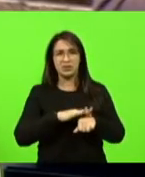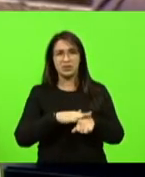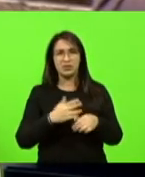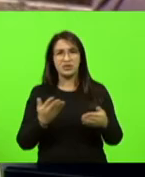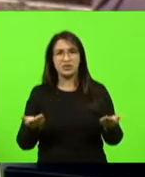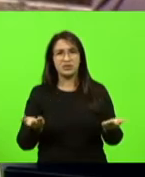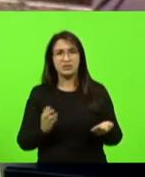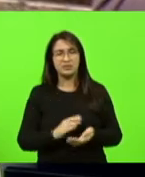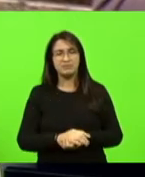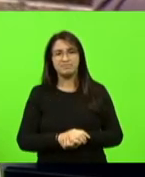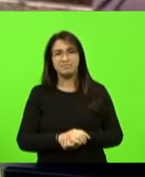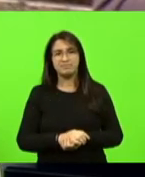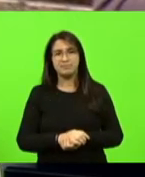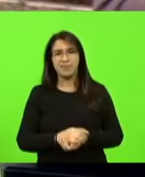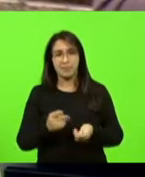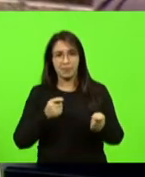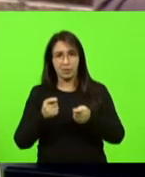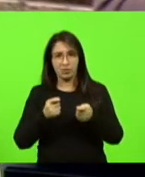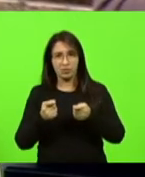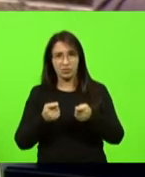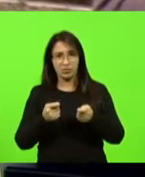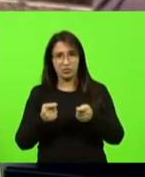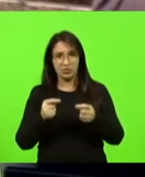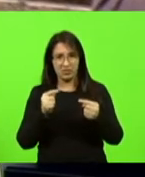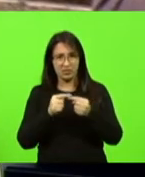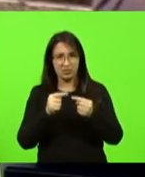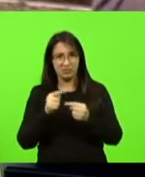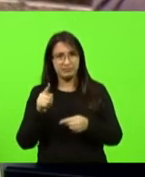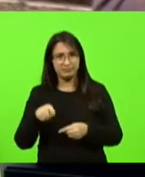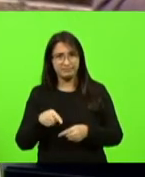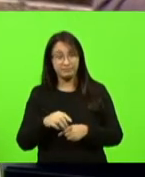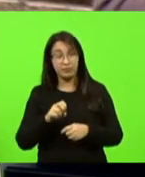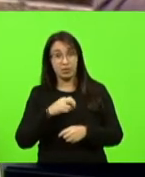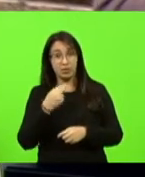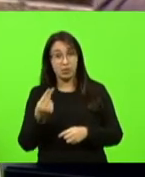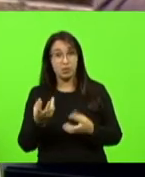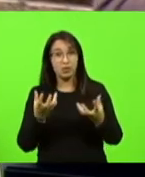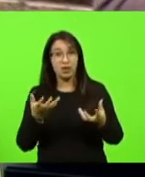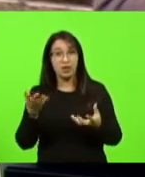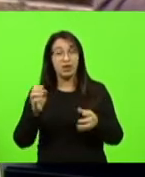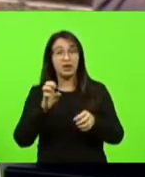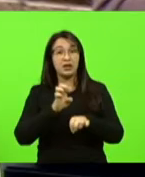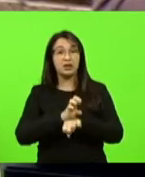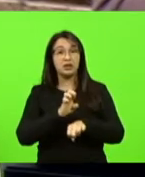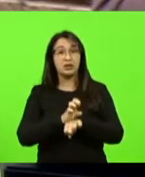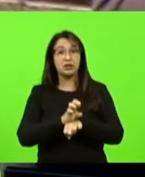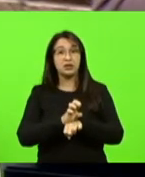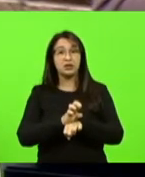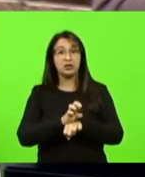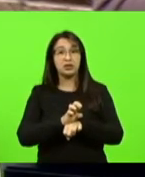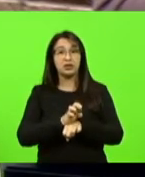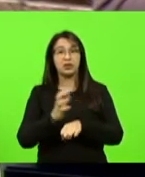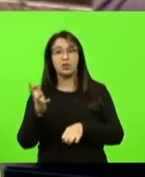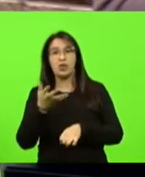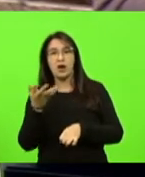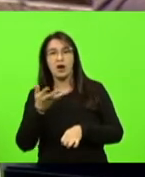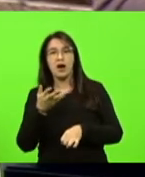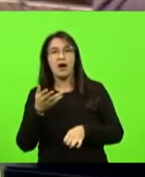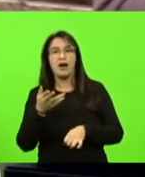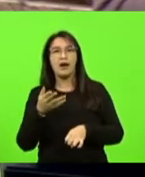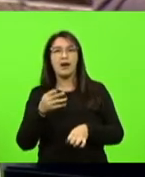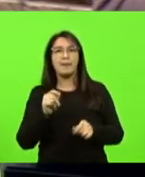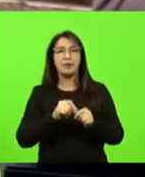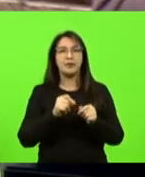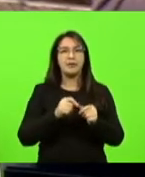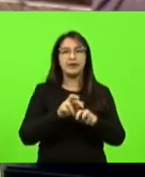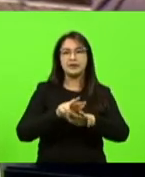É assim que quer se controlar? Ou quer fazer com que o Estado não funcione, que os municípios não funcionem? Isso que nós